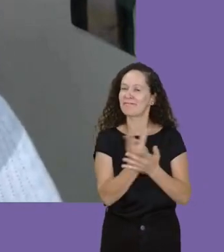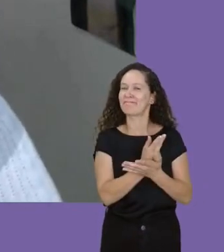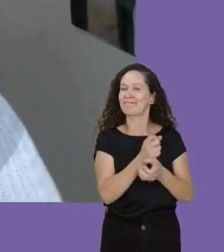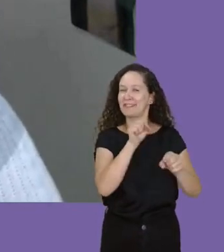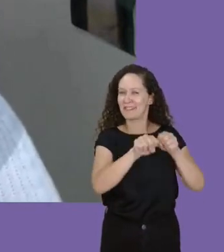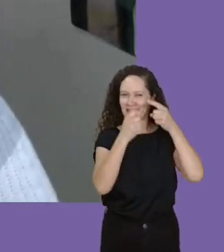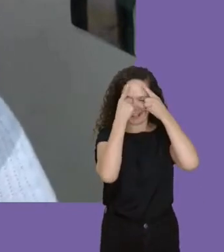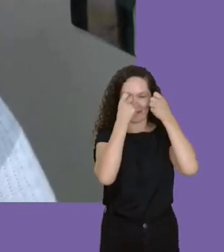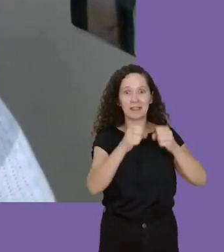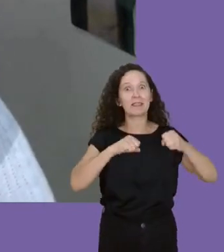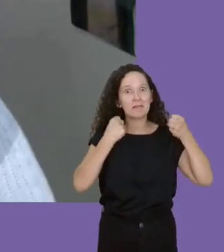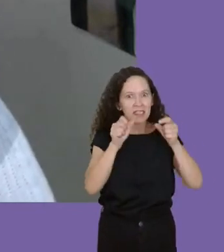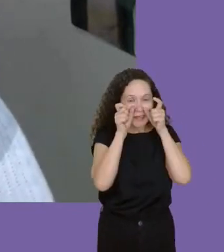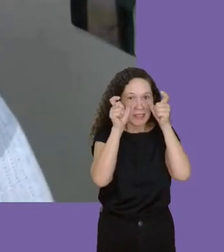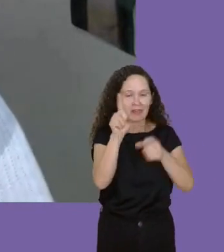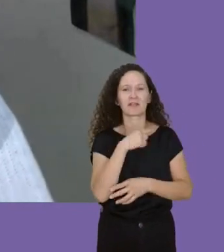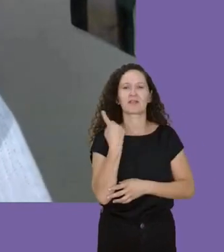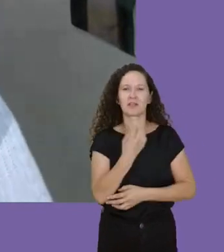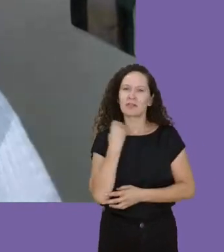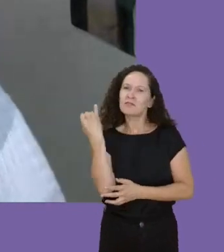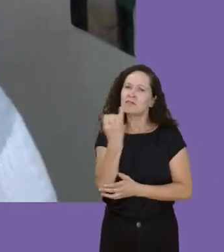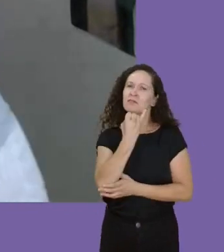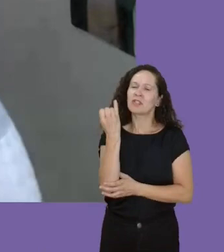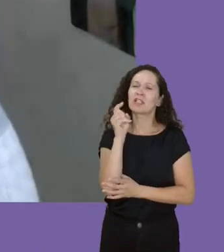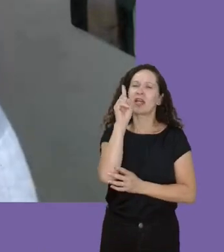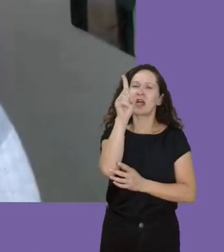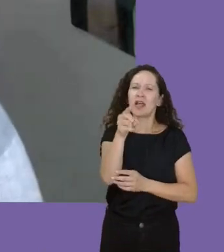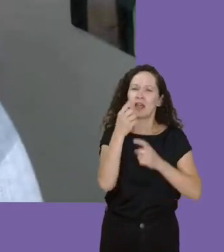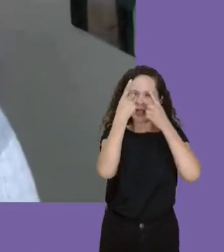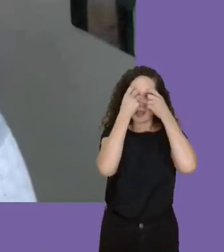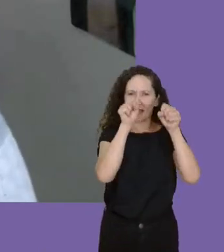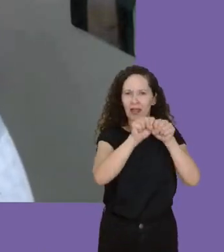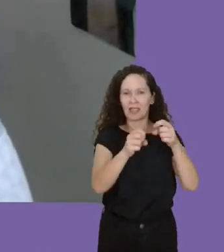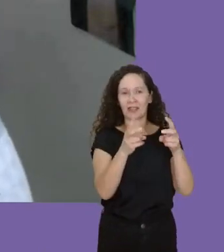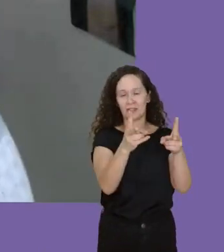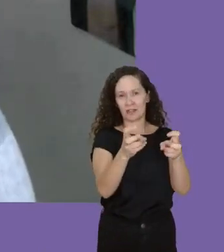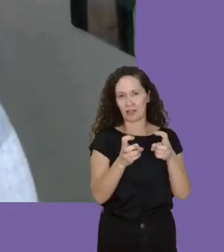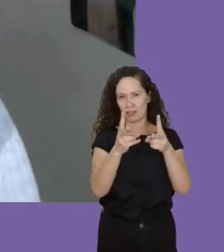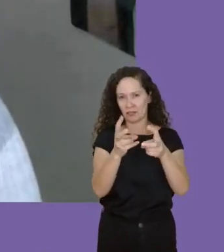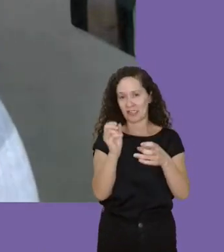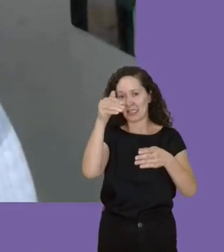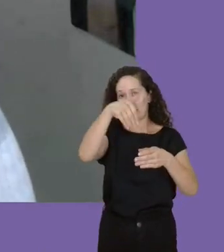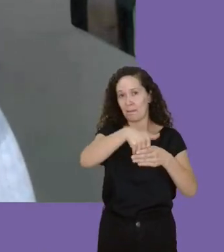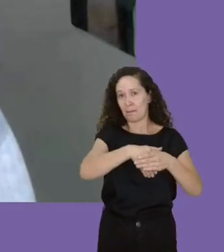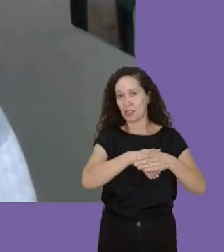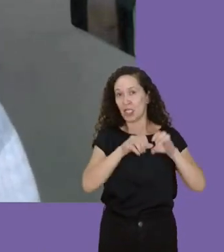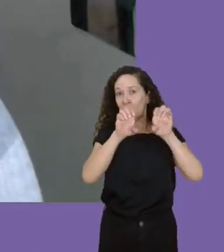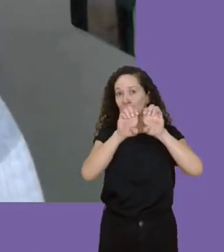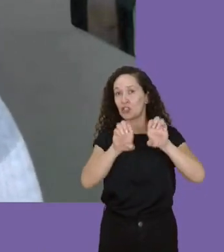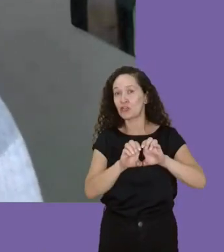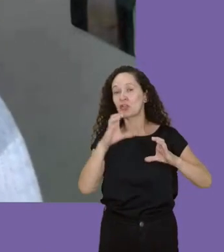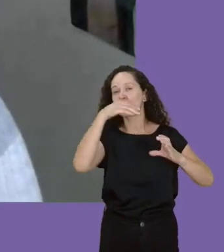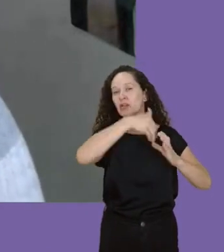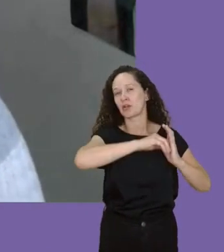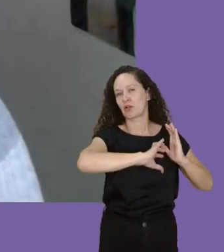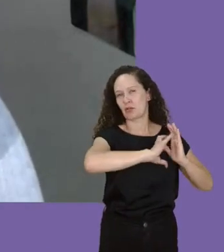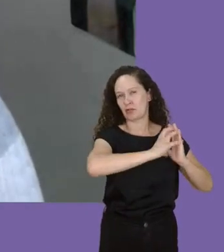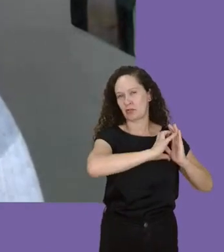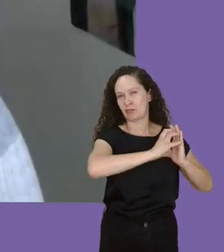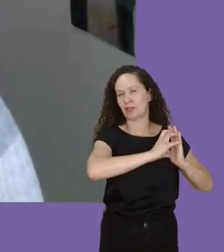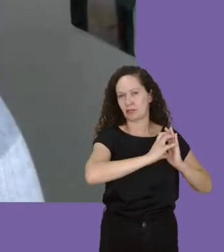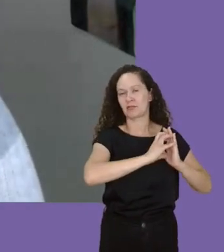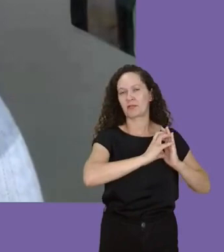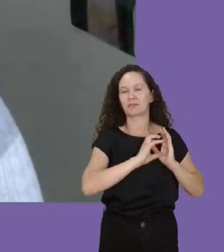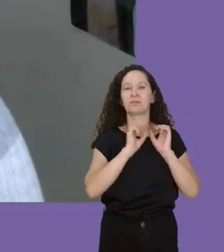uma atenção muito importante, que é aquela que se expressa dentro das estruturas partidárias, seja